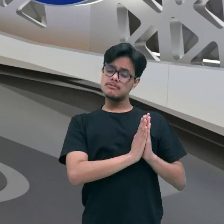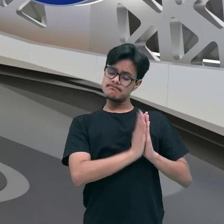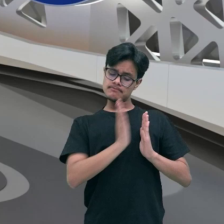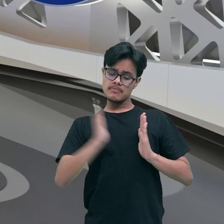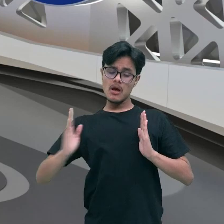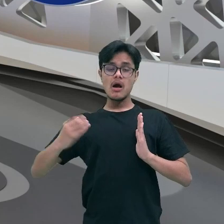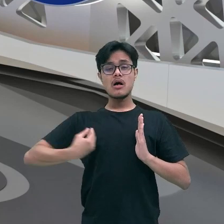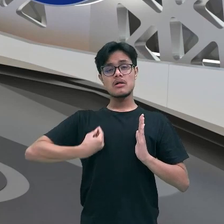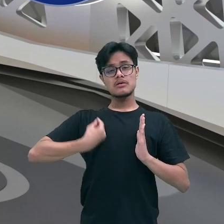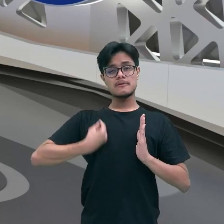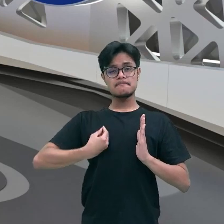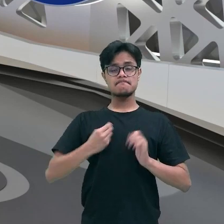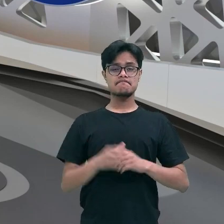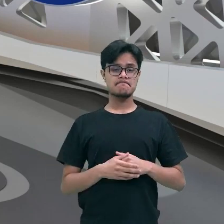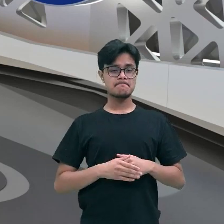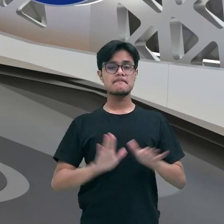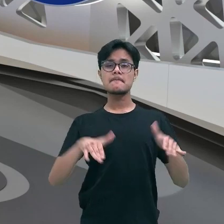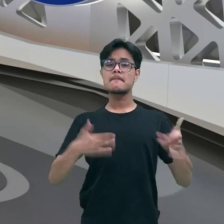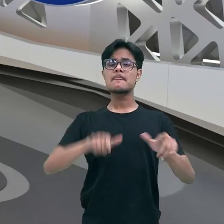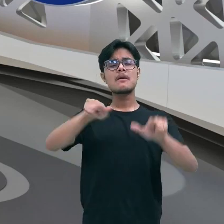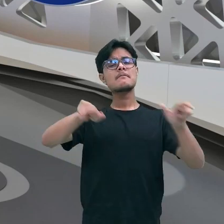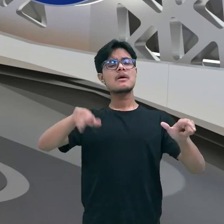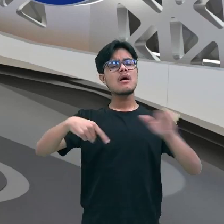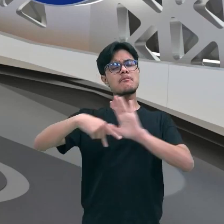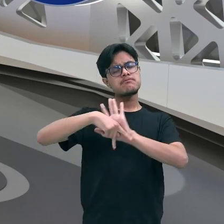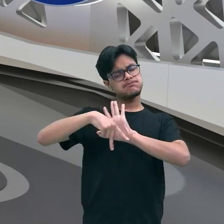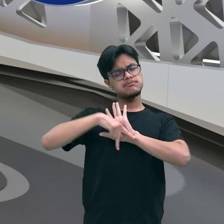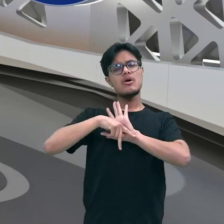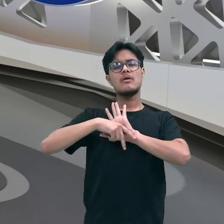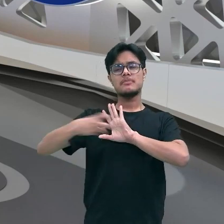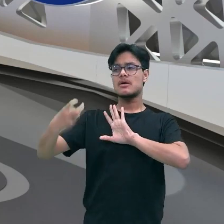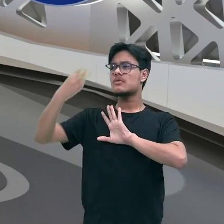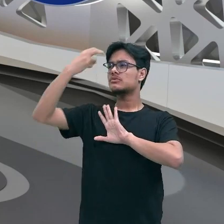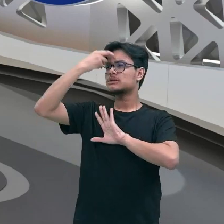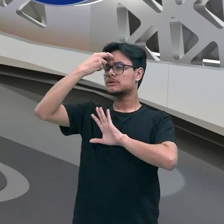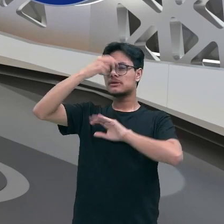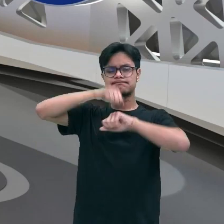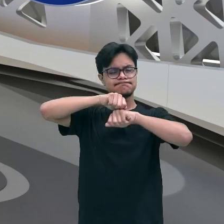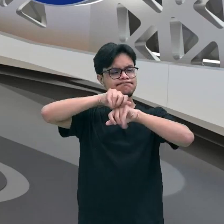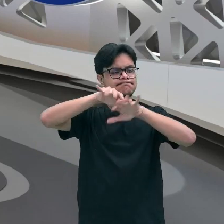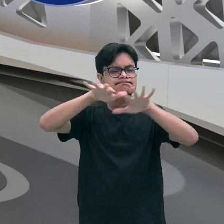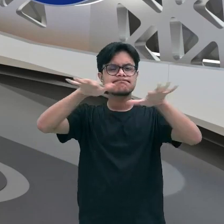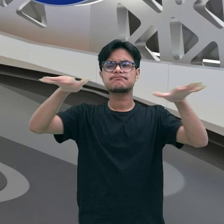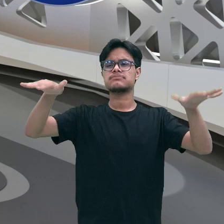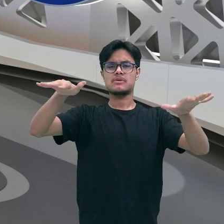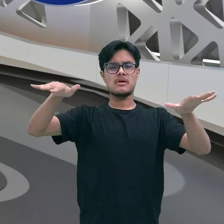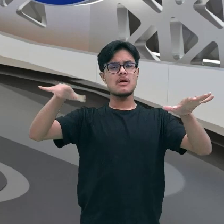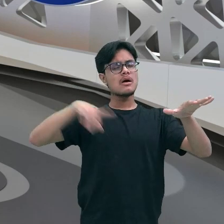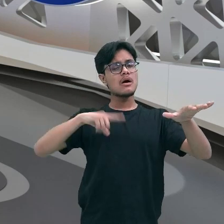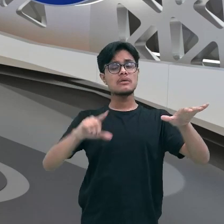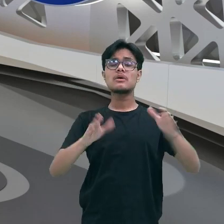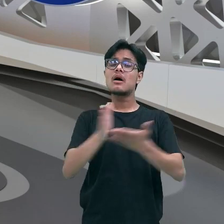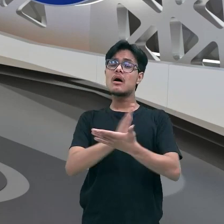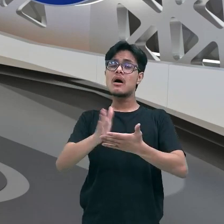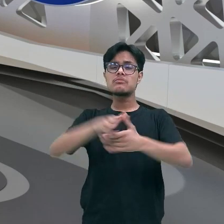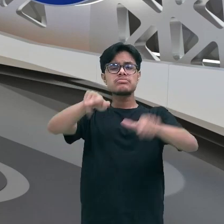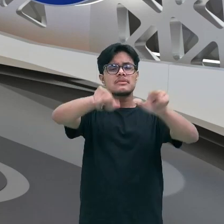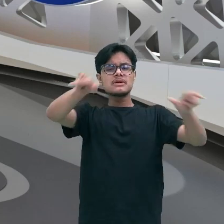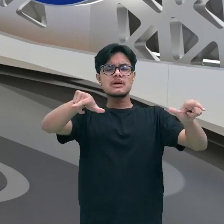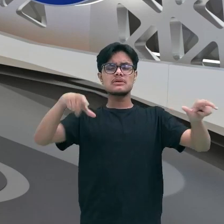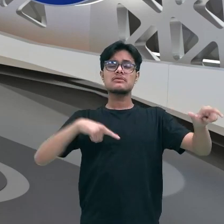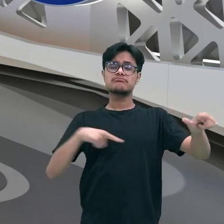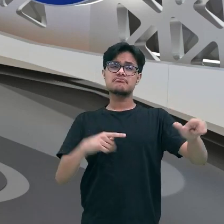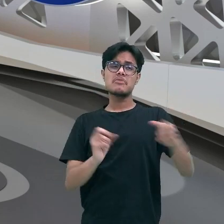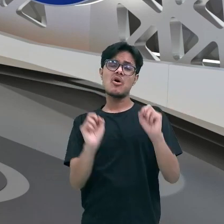maneira como os jovens tornam sua uma cultura que é mais geral, mais ampla. Então, alguns jovens vão se identificar com